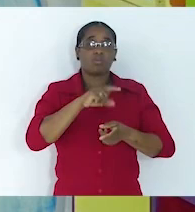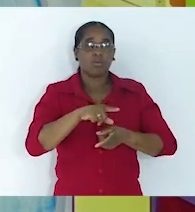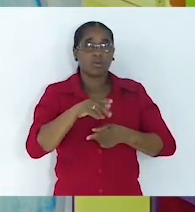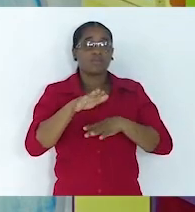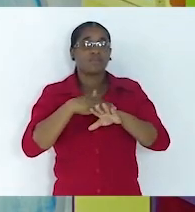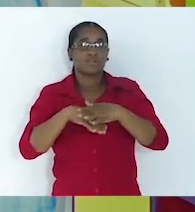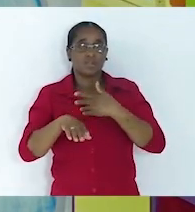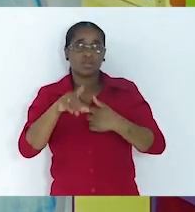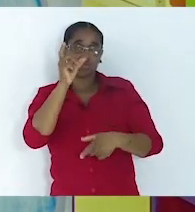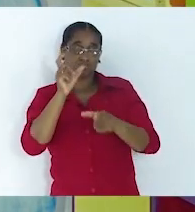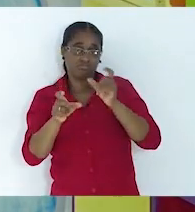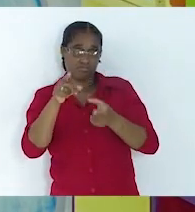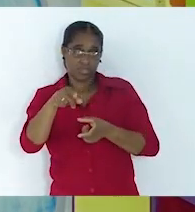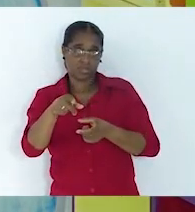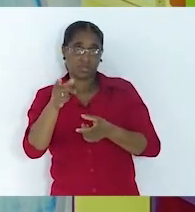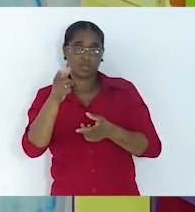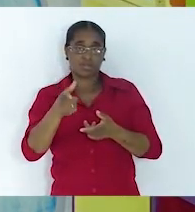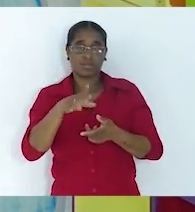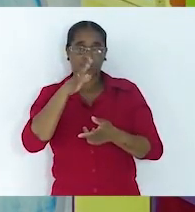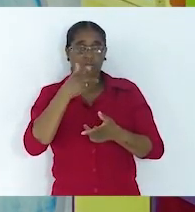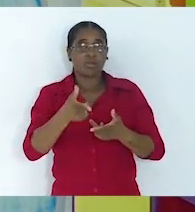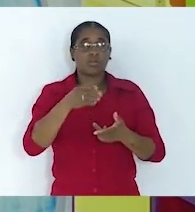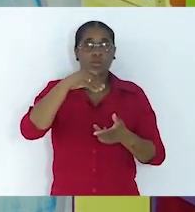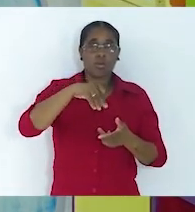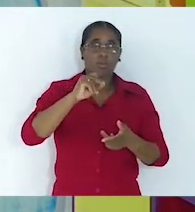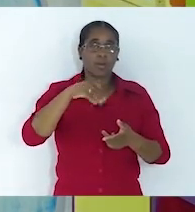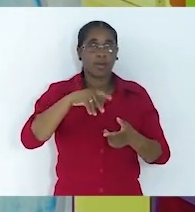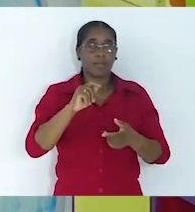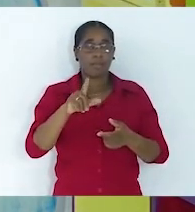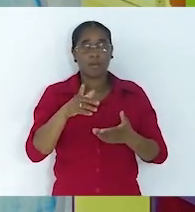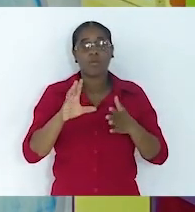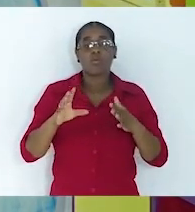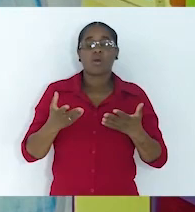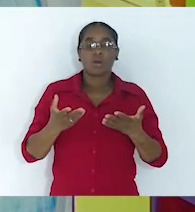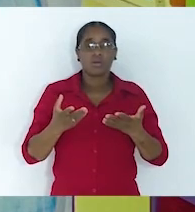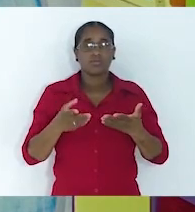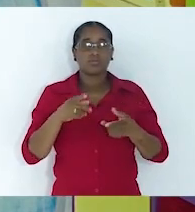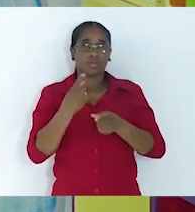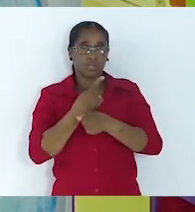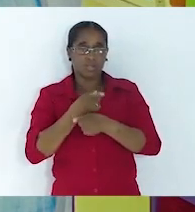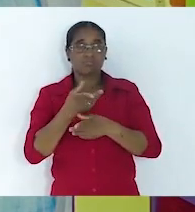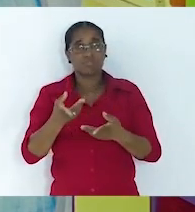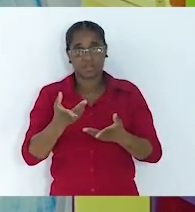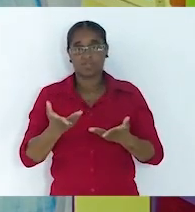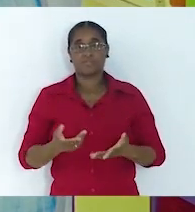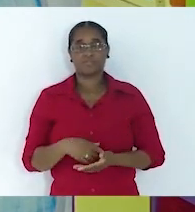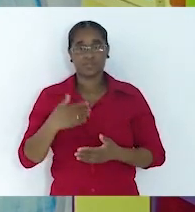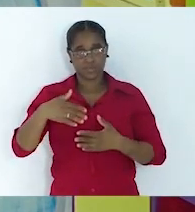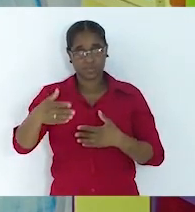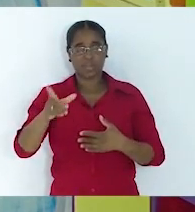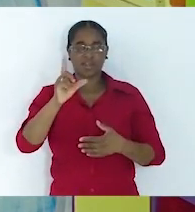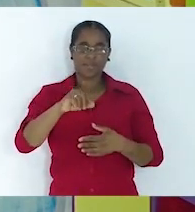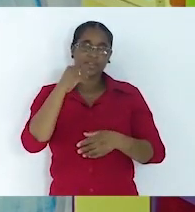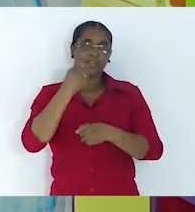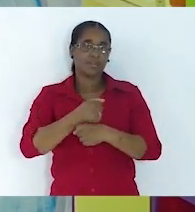com personagens, classificar quanto ao papel, quanto à caracterização e por aí. Vimos